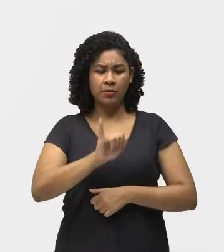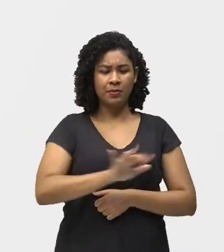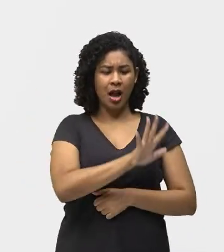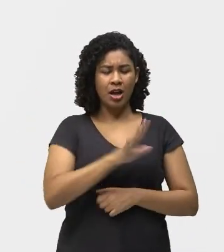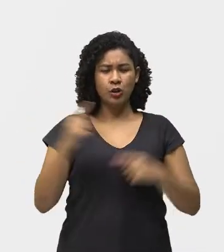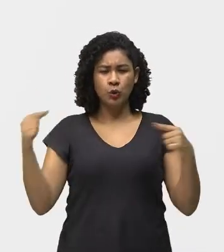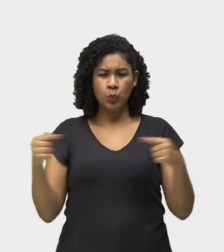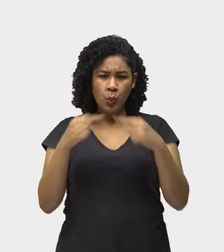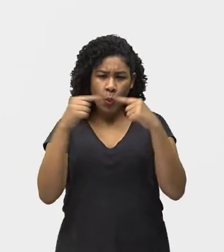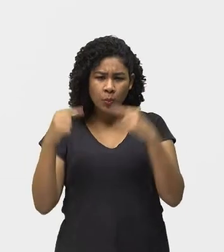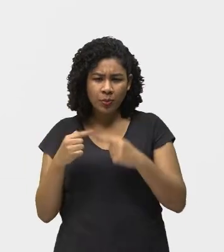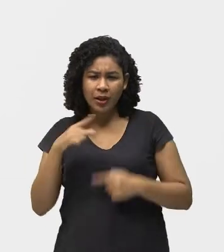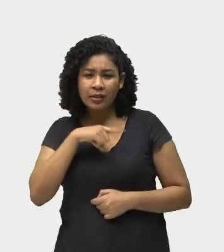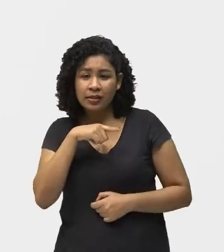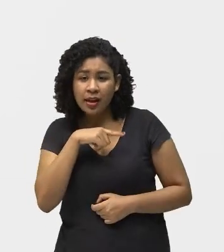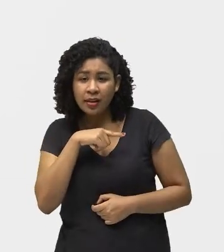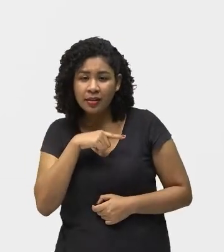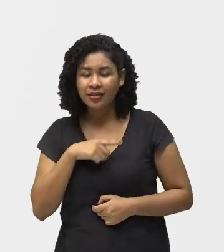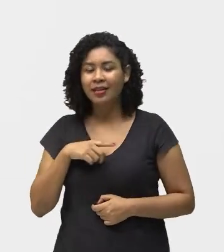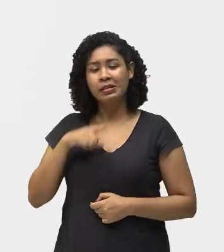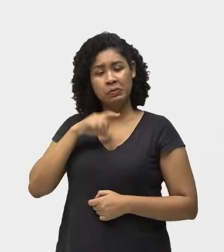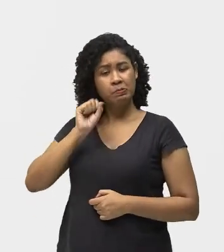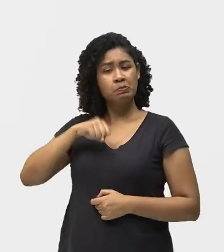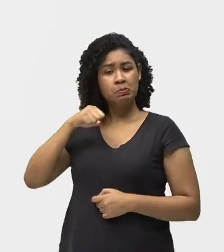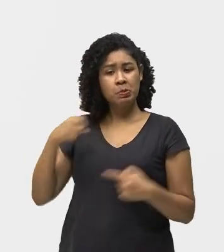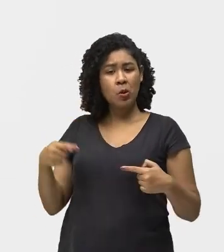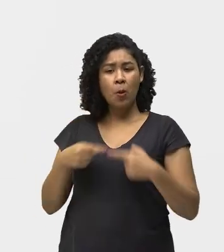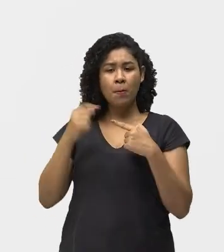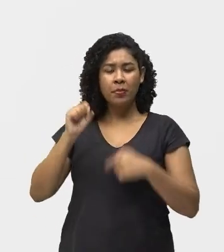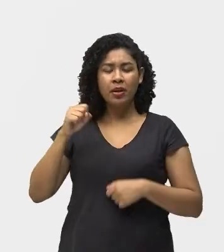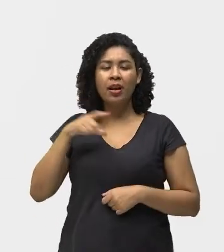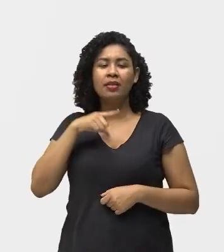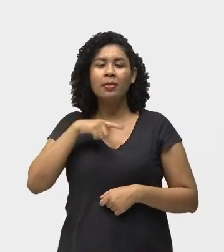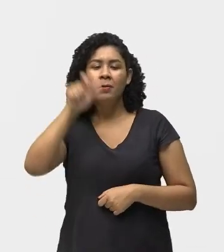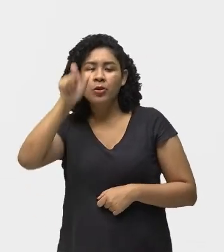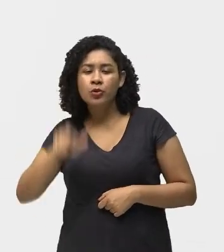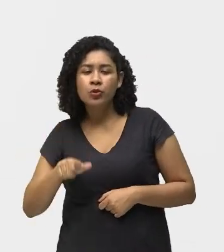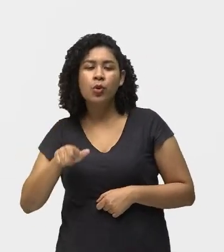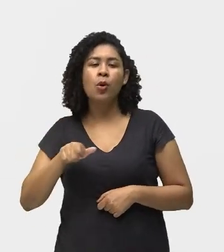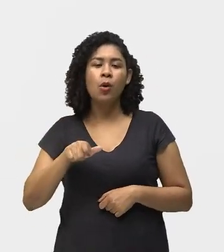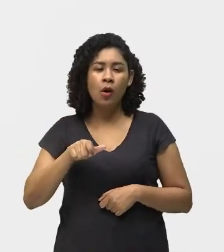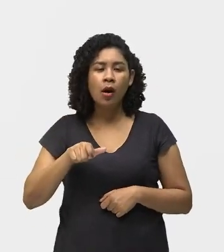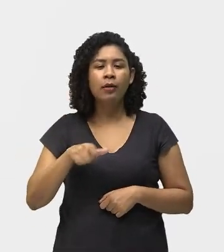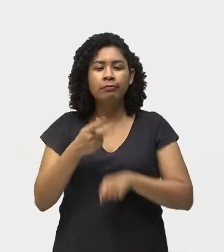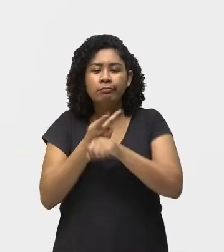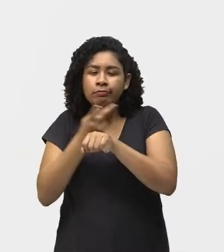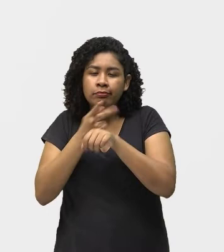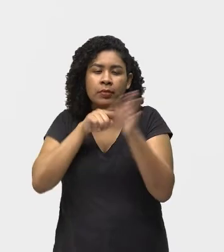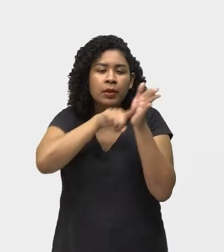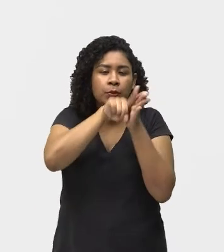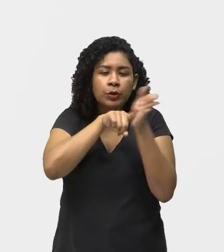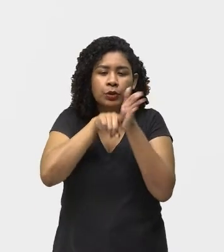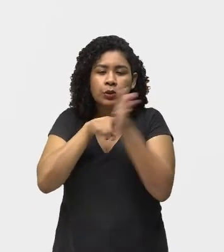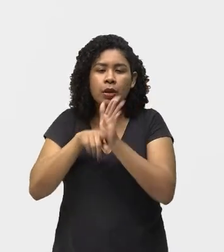ali, computador, tem uma pessoa ali, né, explorando esse tipo de texto,